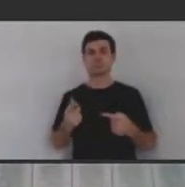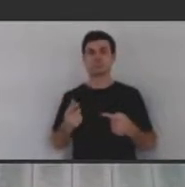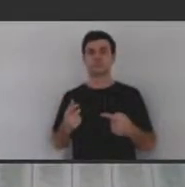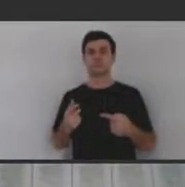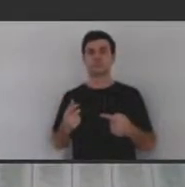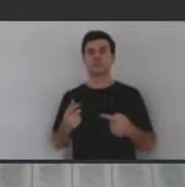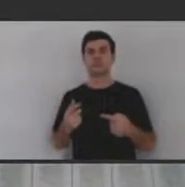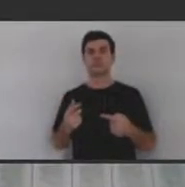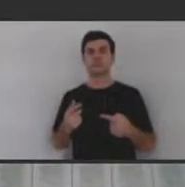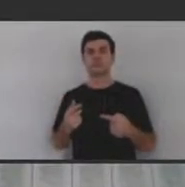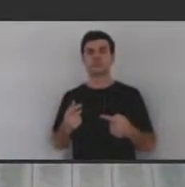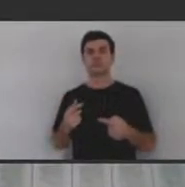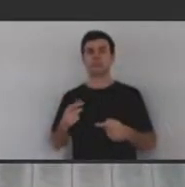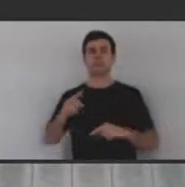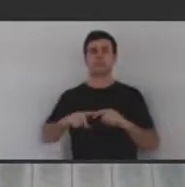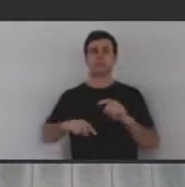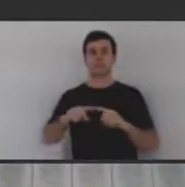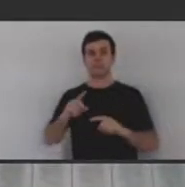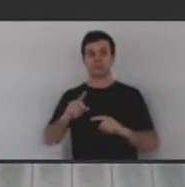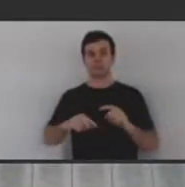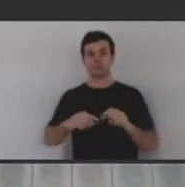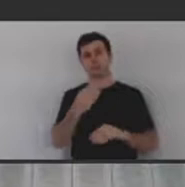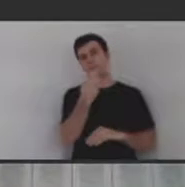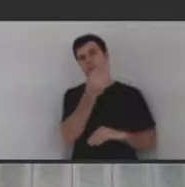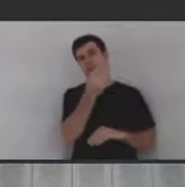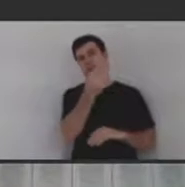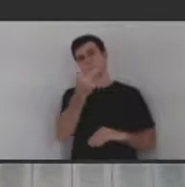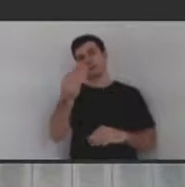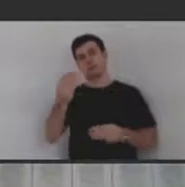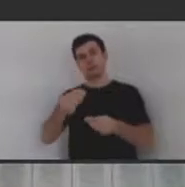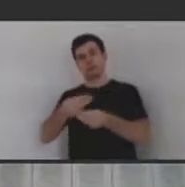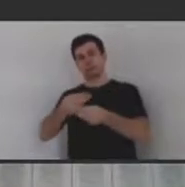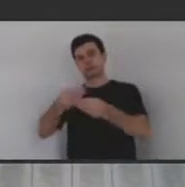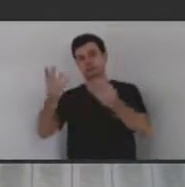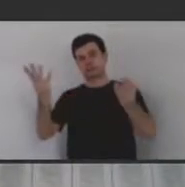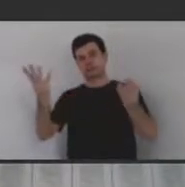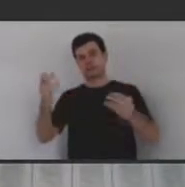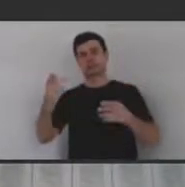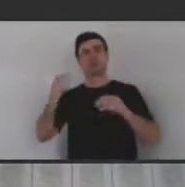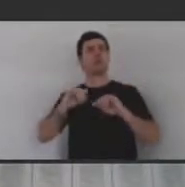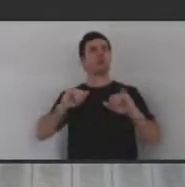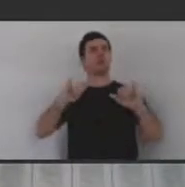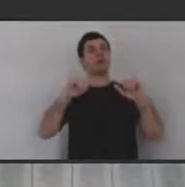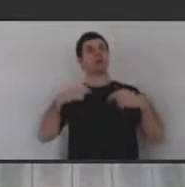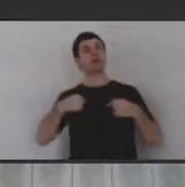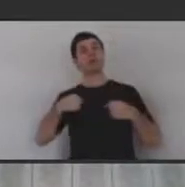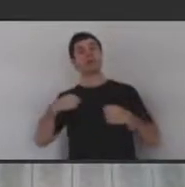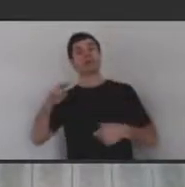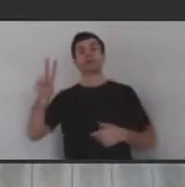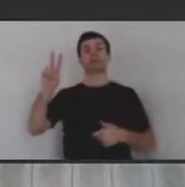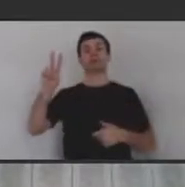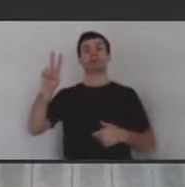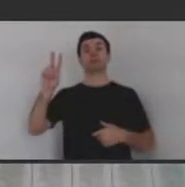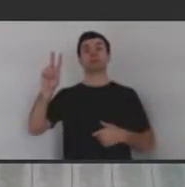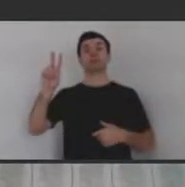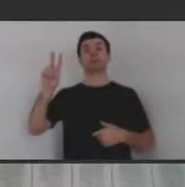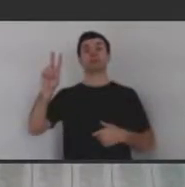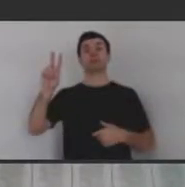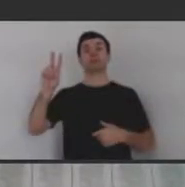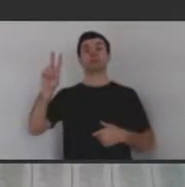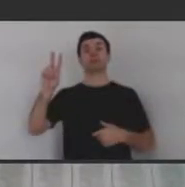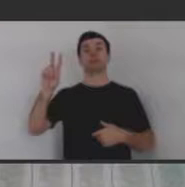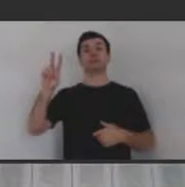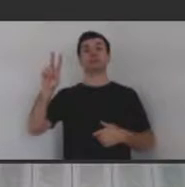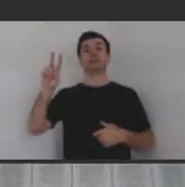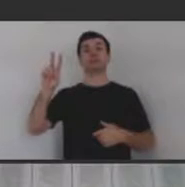distribuir material de campanha eleitoral de qualquer candidato no ambiente interno e externo da Câmara Municipal, inclusive janelas e